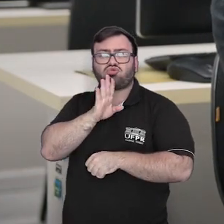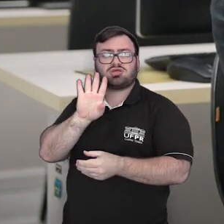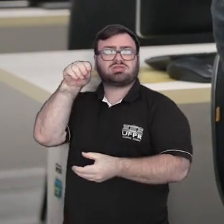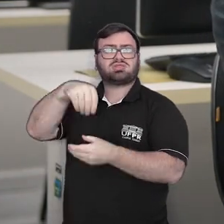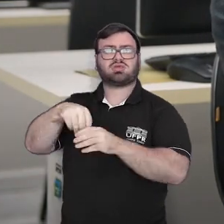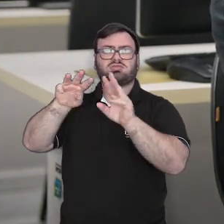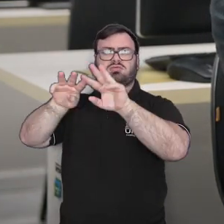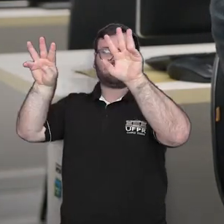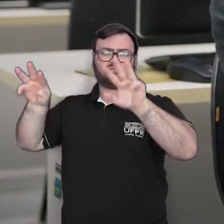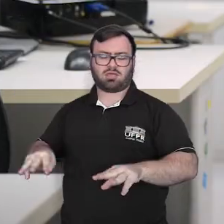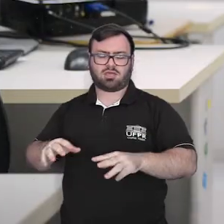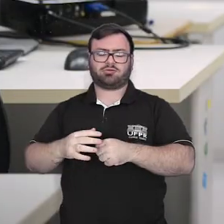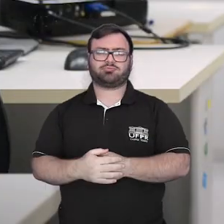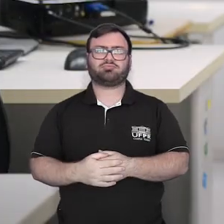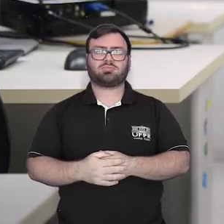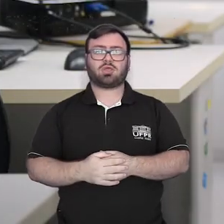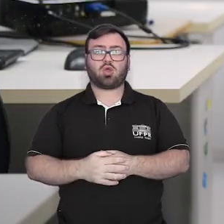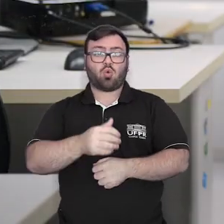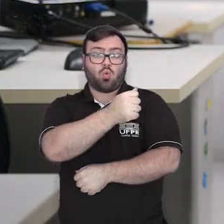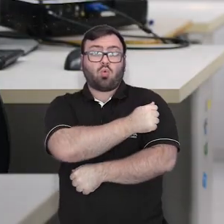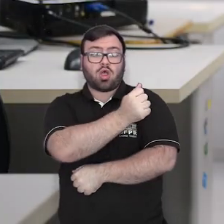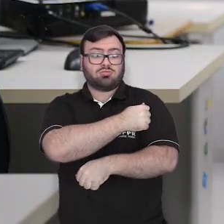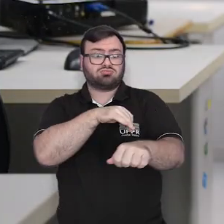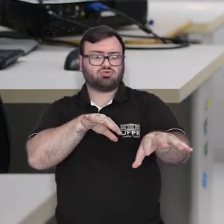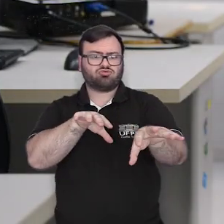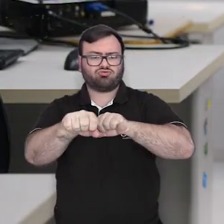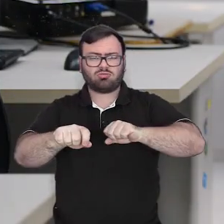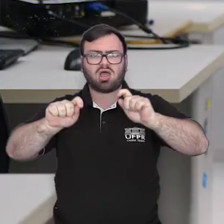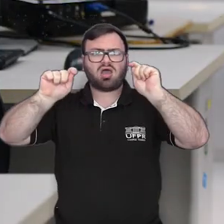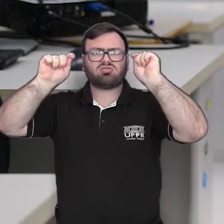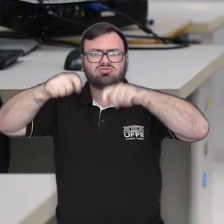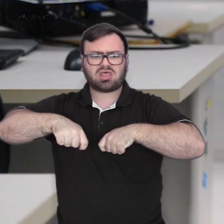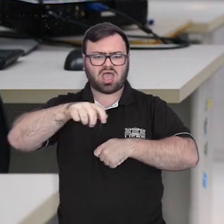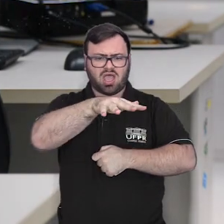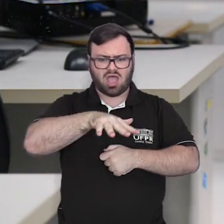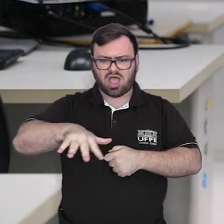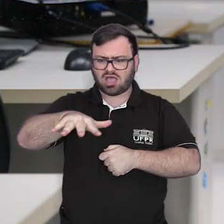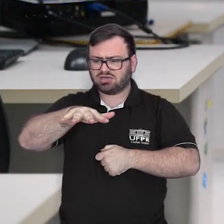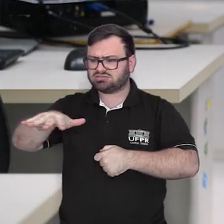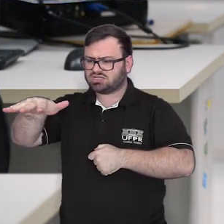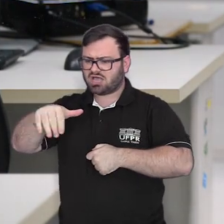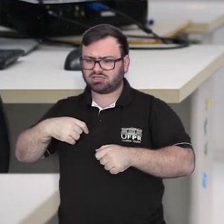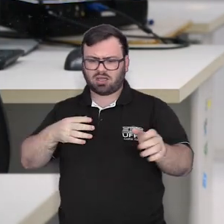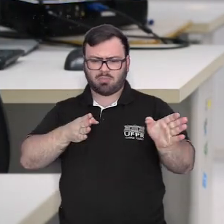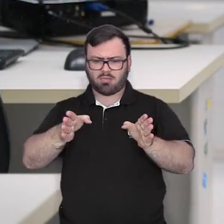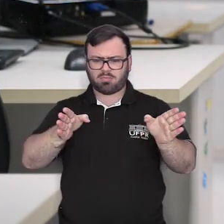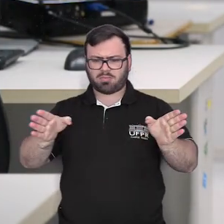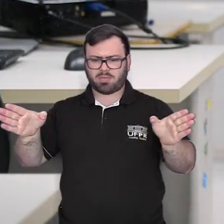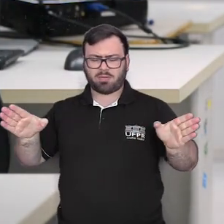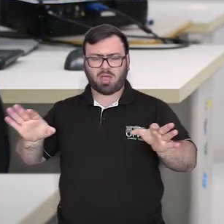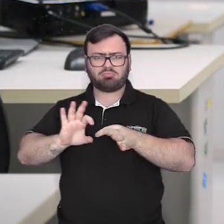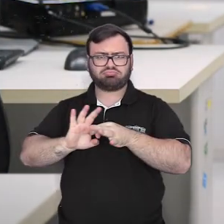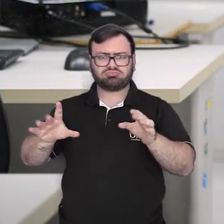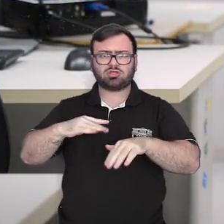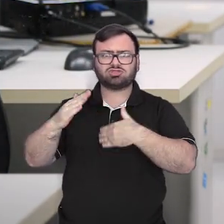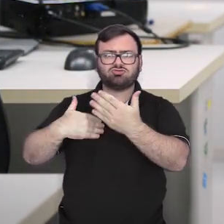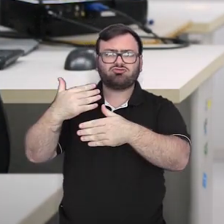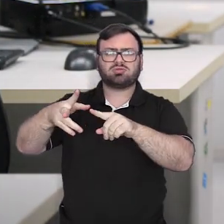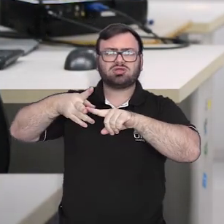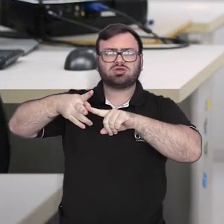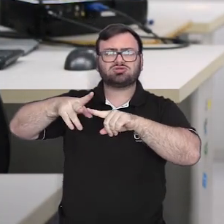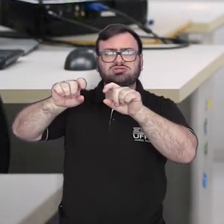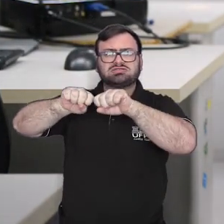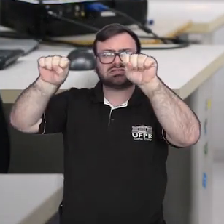dentro da UFPR. Depois de formado, o aluno pode atuar em diversas áreas da computação, como desenvolvedor de